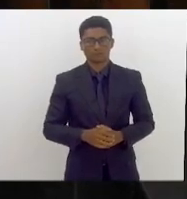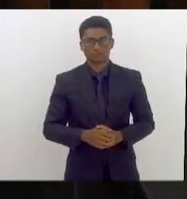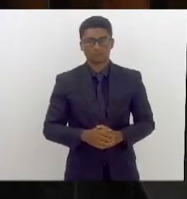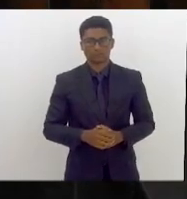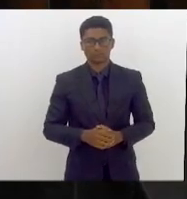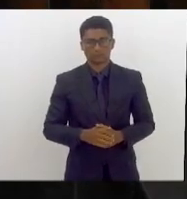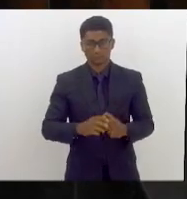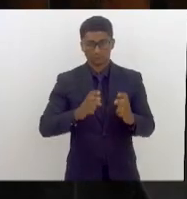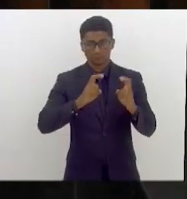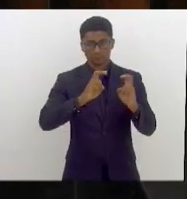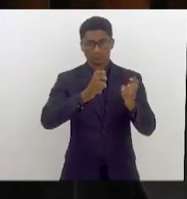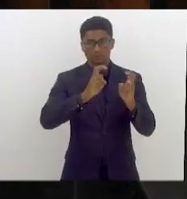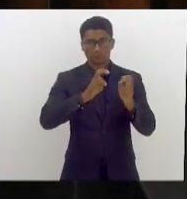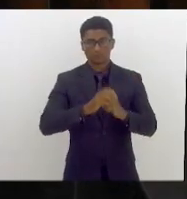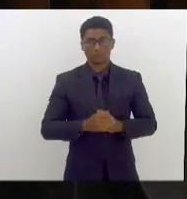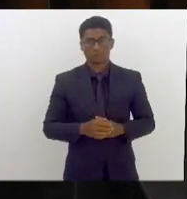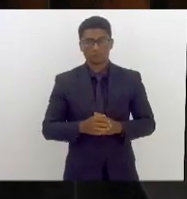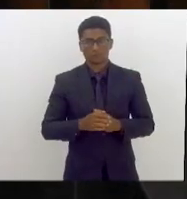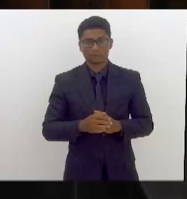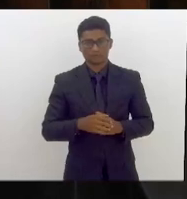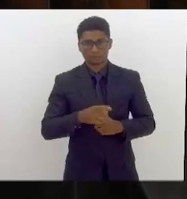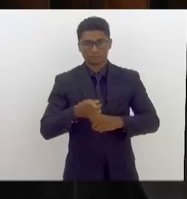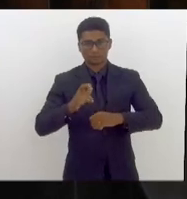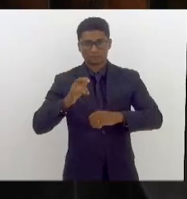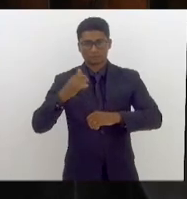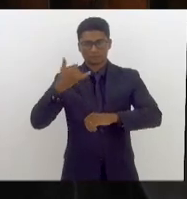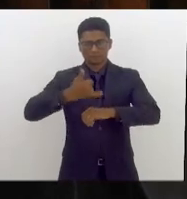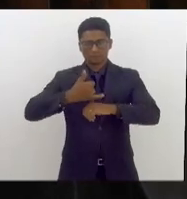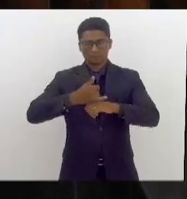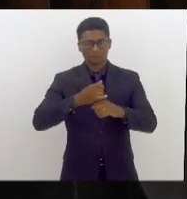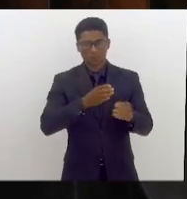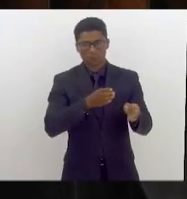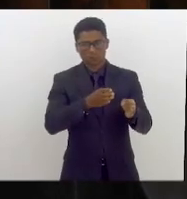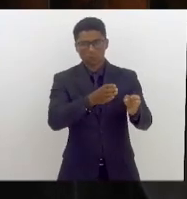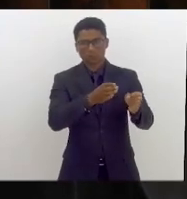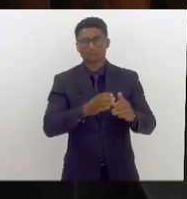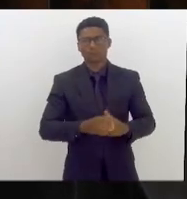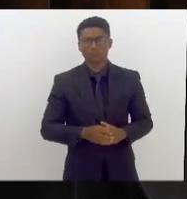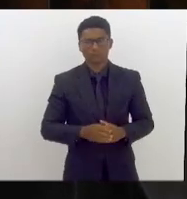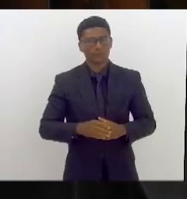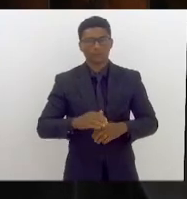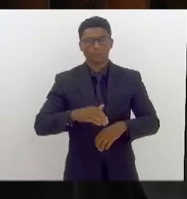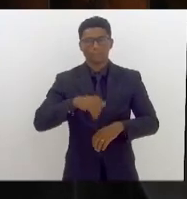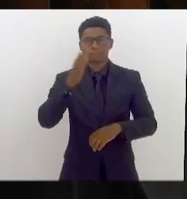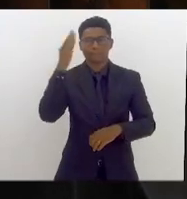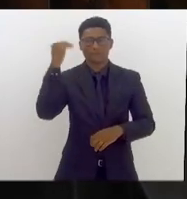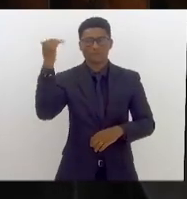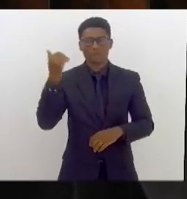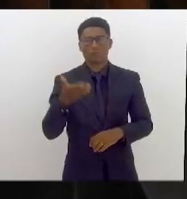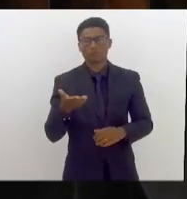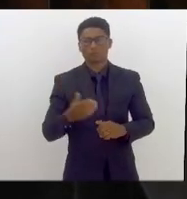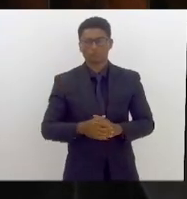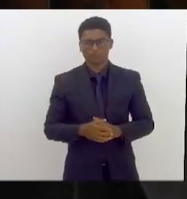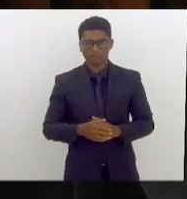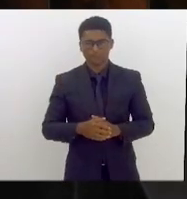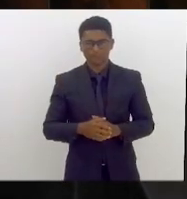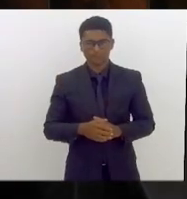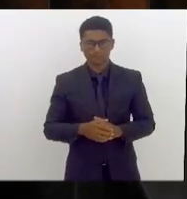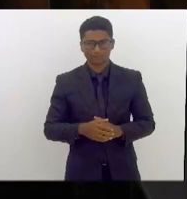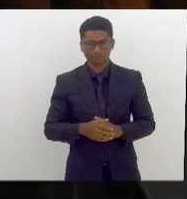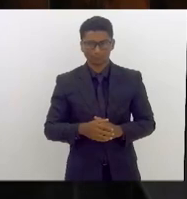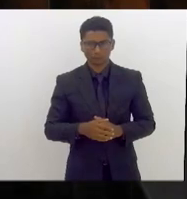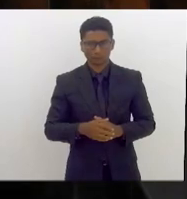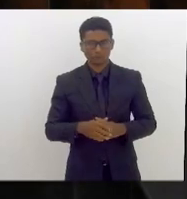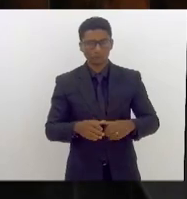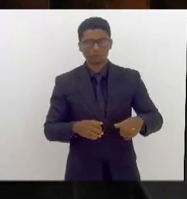O trem, o modal ferroviário, é o transporte, é o modal mais popular. Não apenas é o modal mais popular atingindo